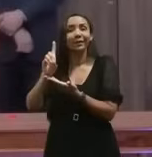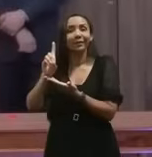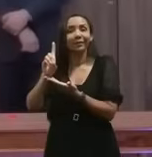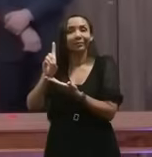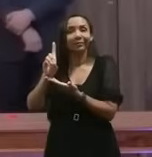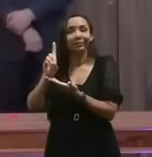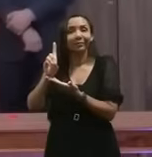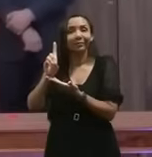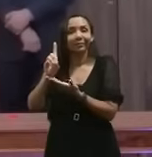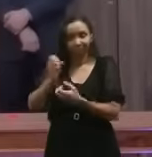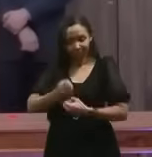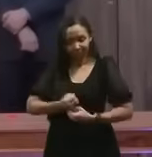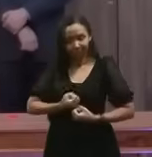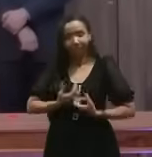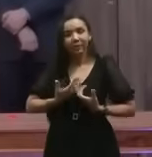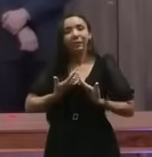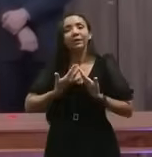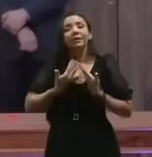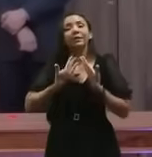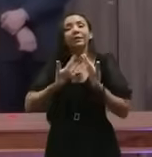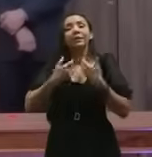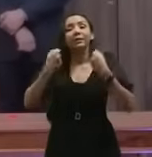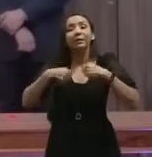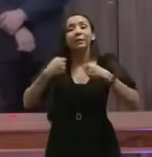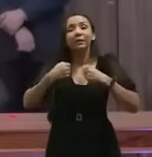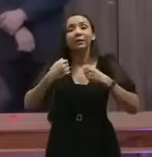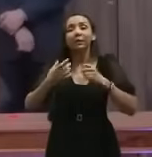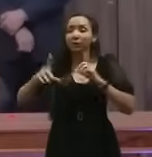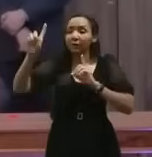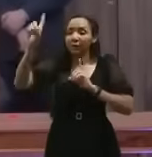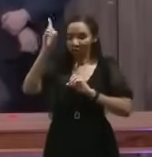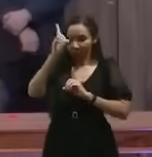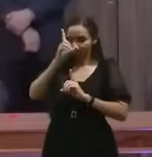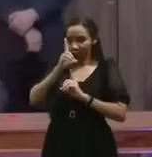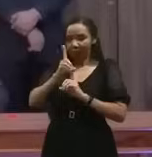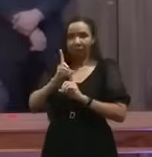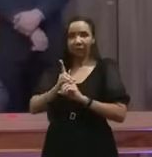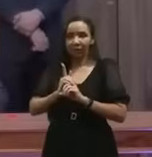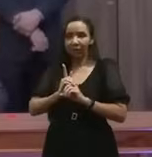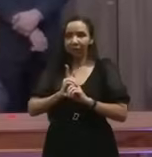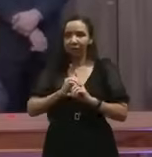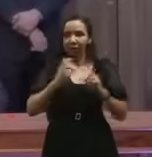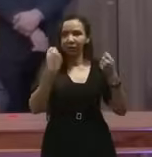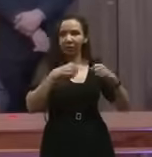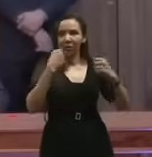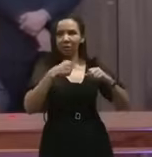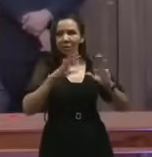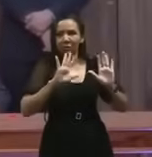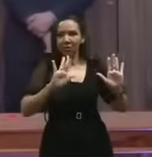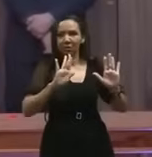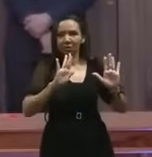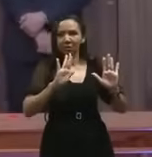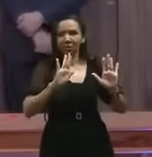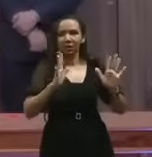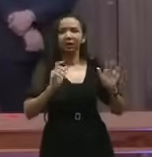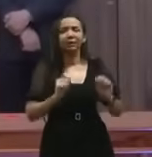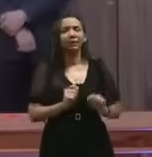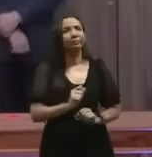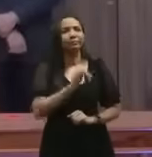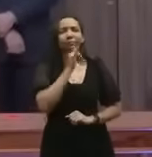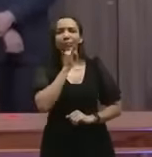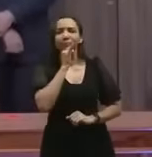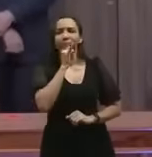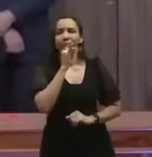verdade é Precisa de algum espetáculo sensacionalismo manda fogo cair do céu Manda